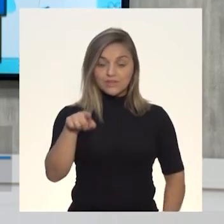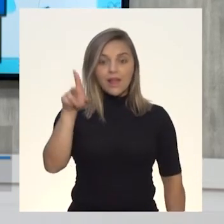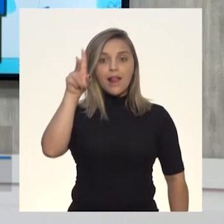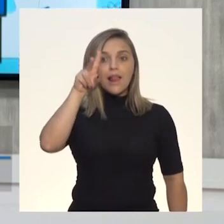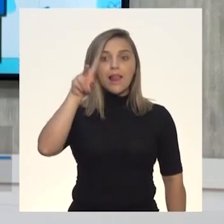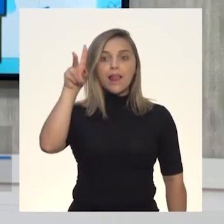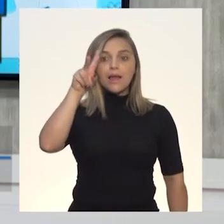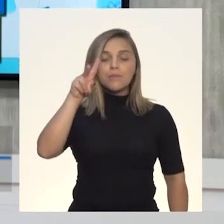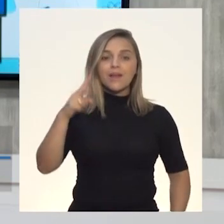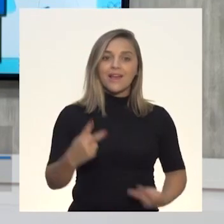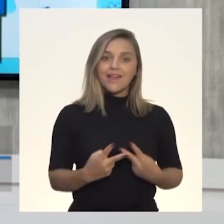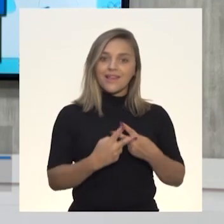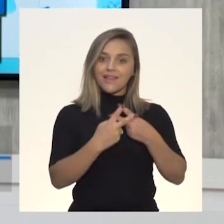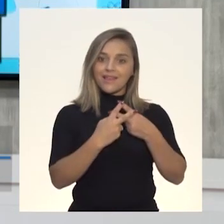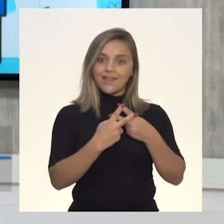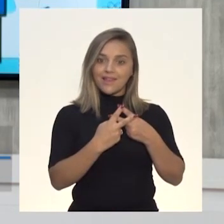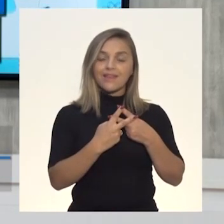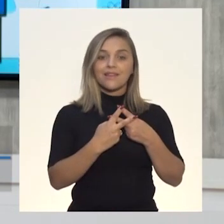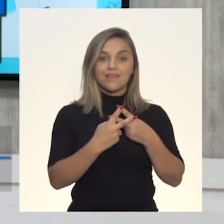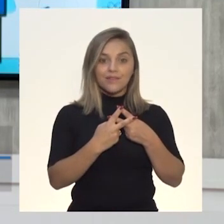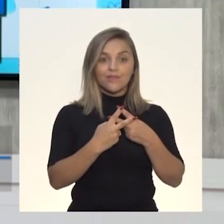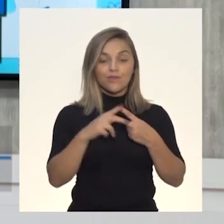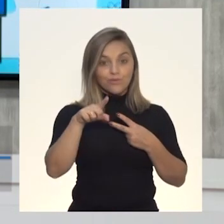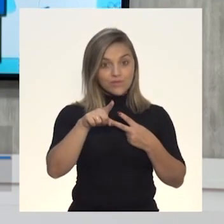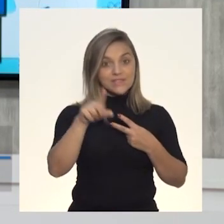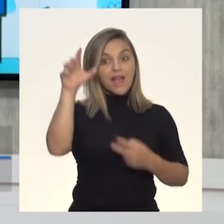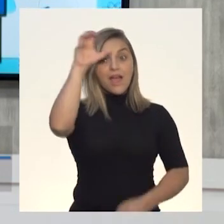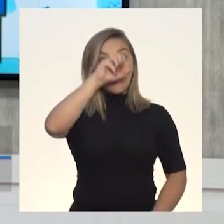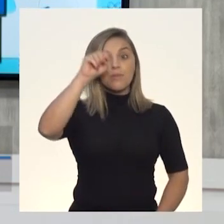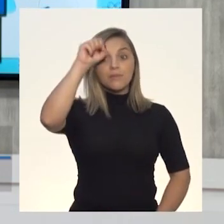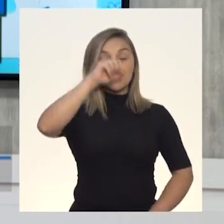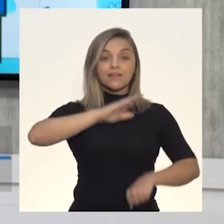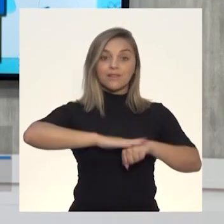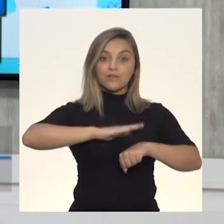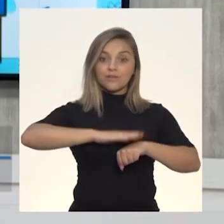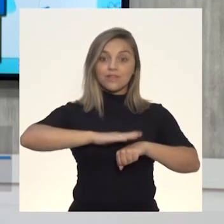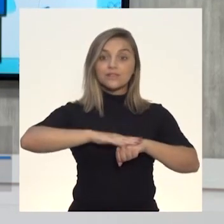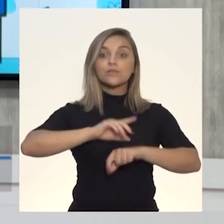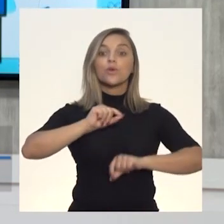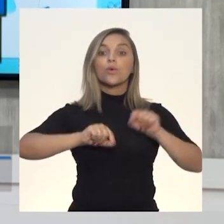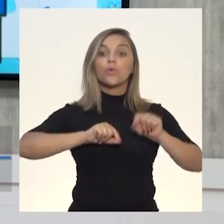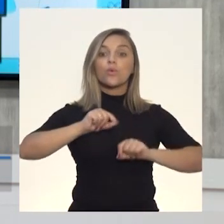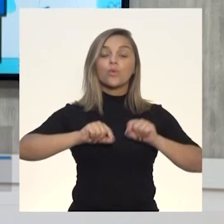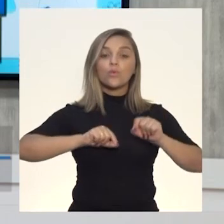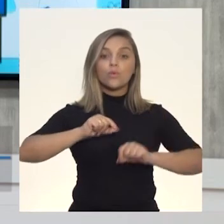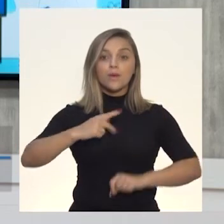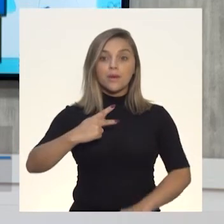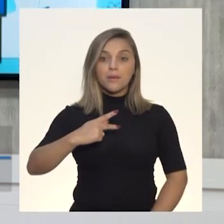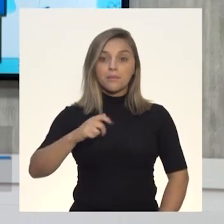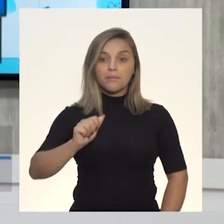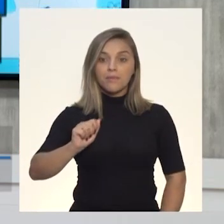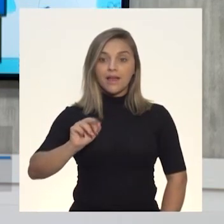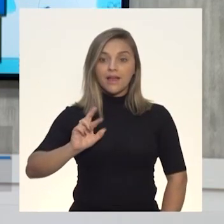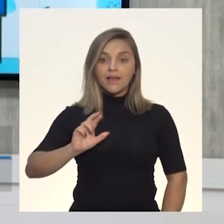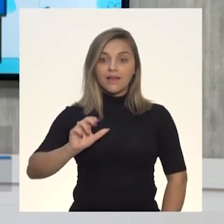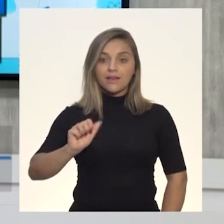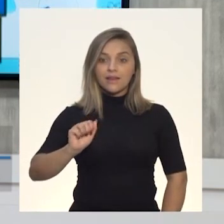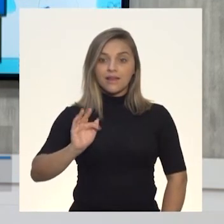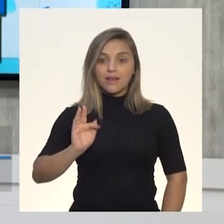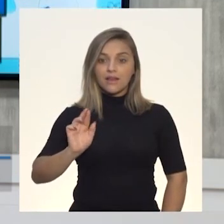isso. Hashtag aí para lembrar, você vai ter que aprender a fazer um negócio chamado paráfrase, que é